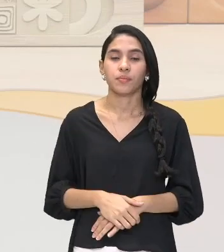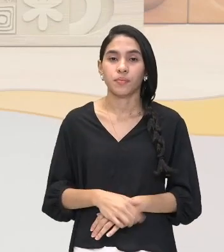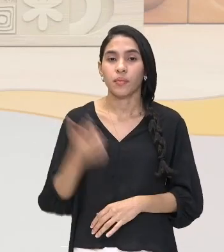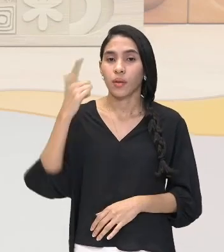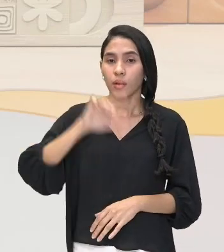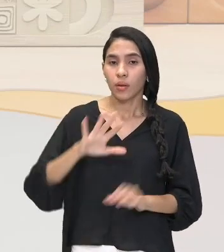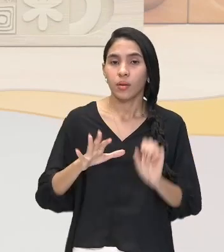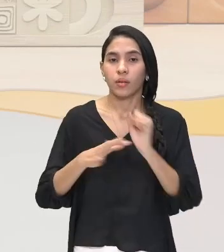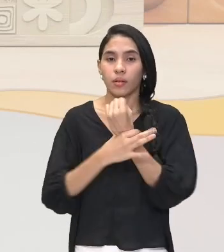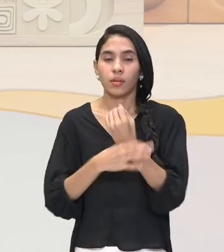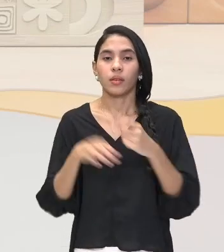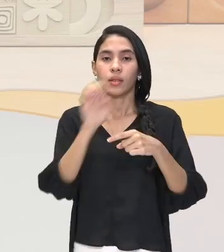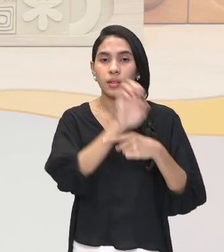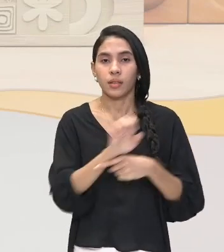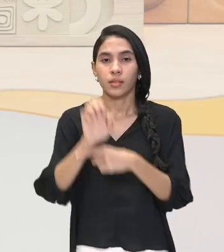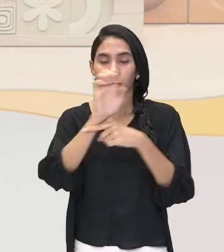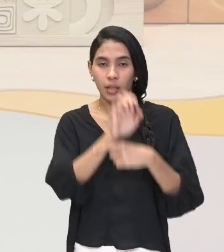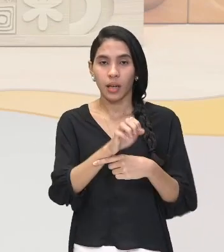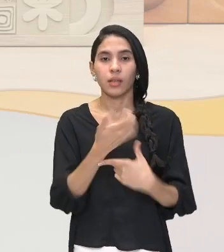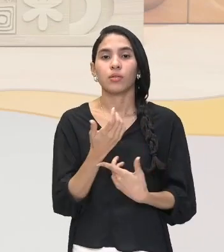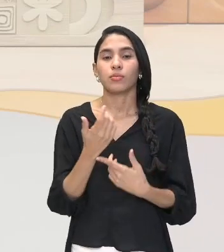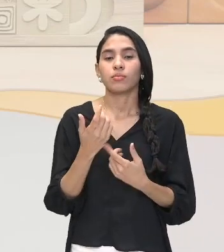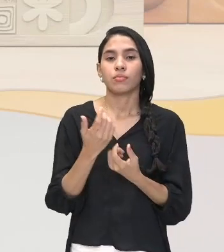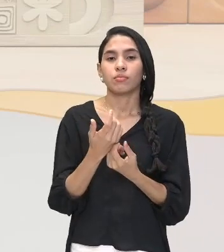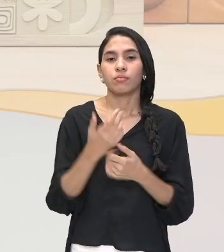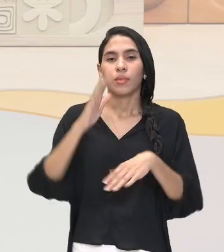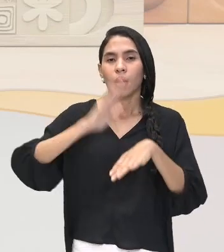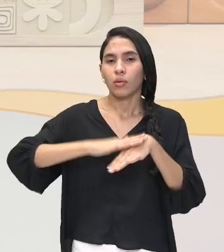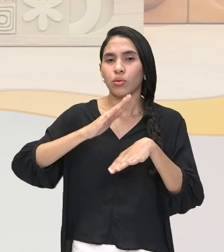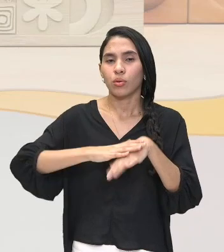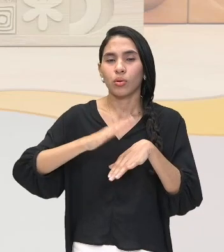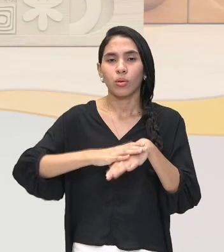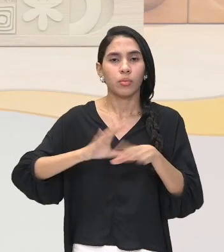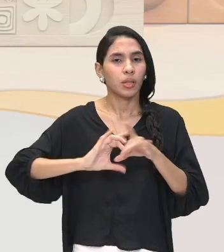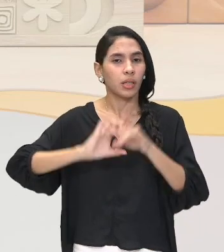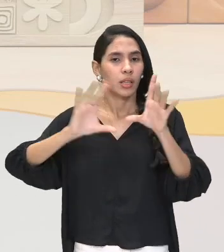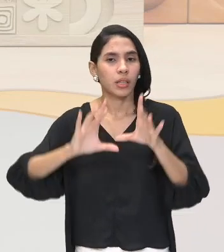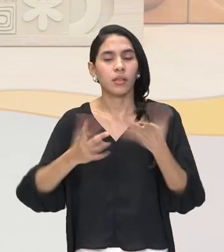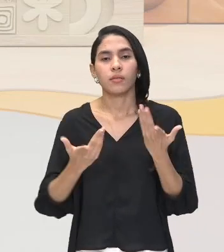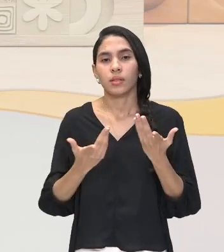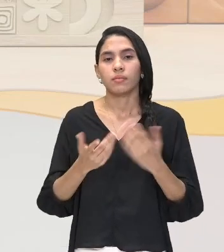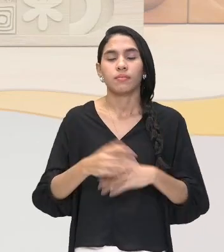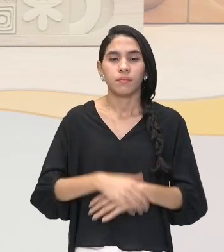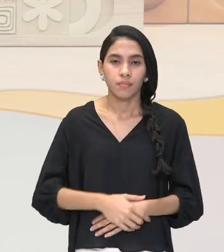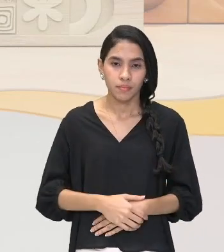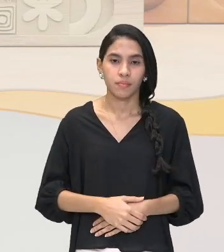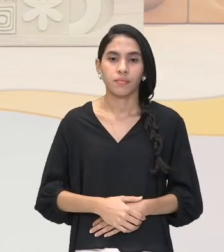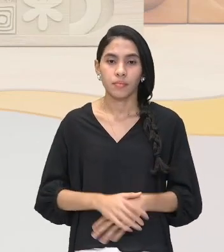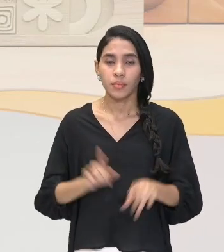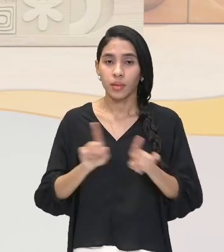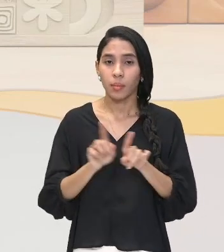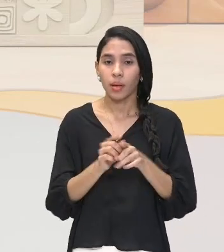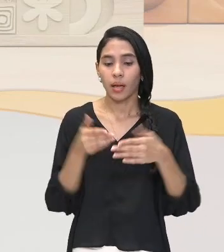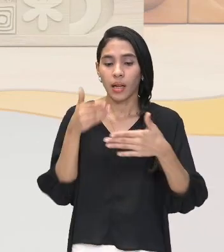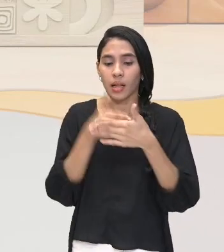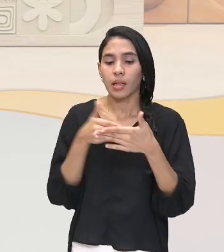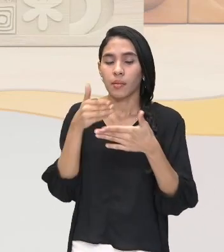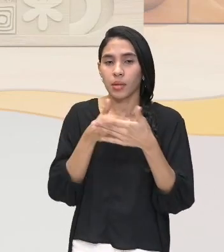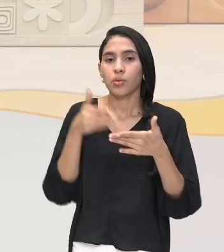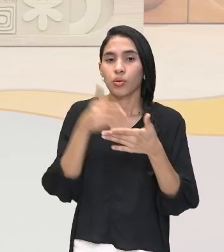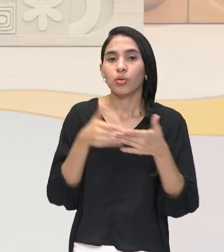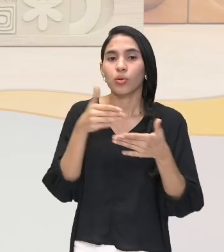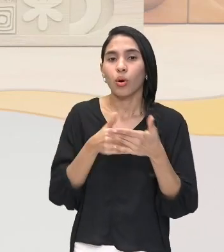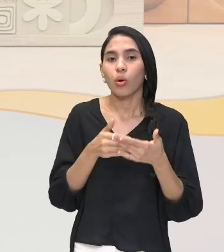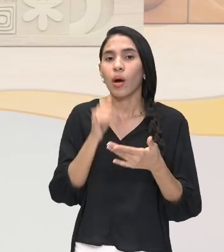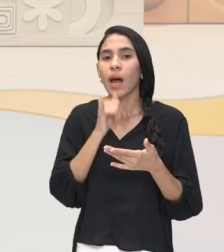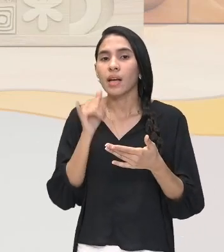garantindo aos estados a autoridade exclusiva sobre seus territórios. Isso limitou a interferência